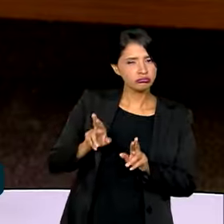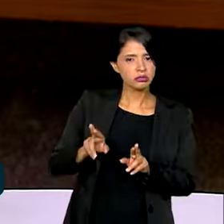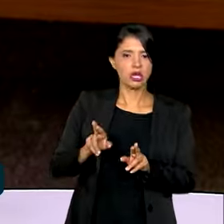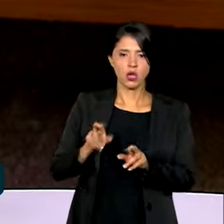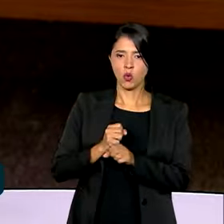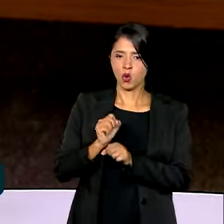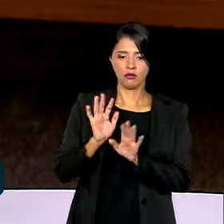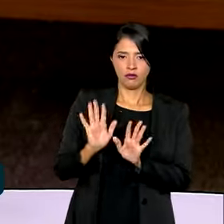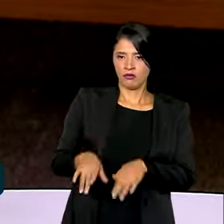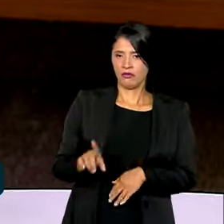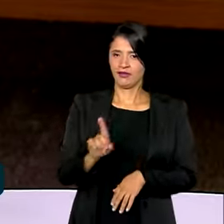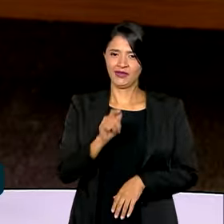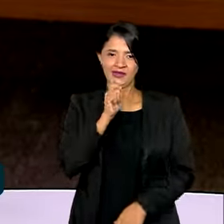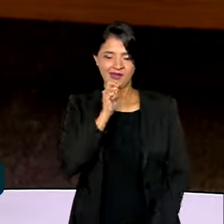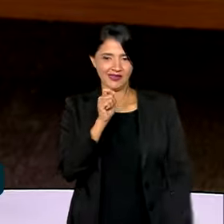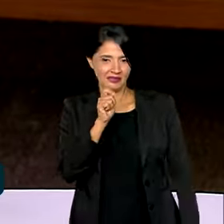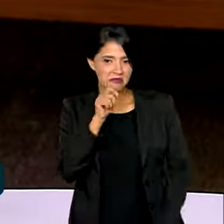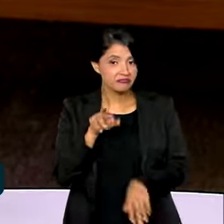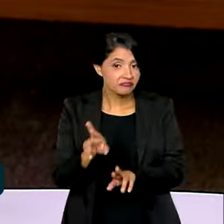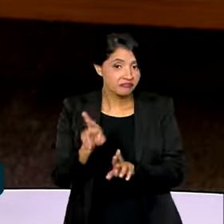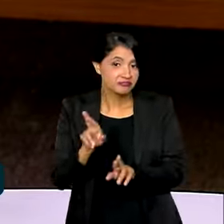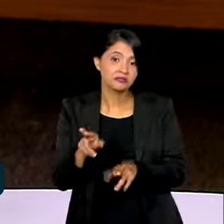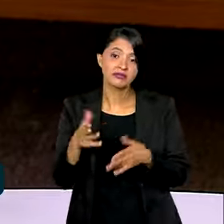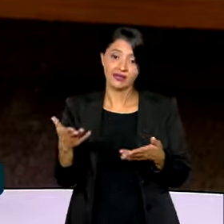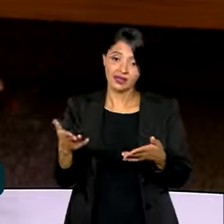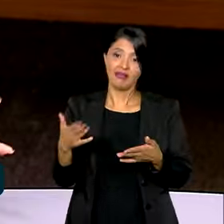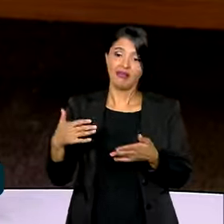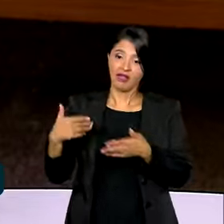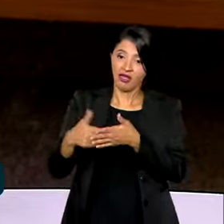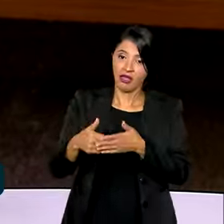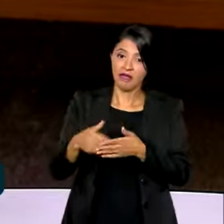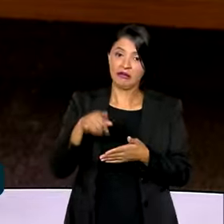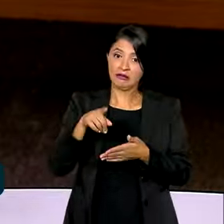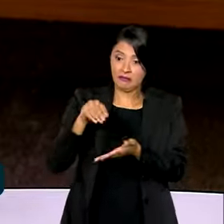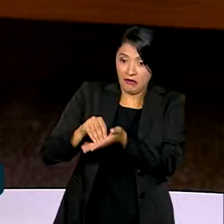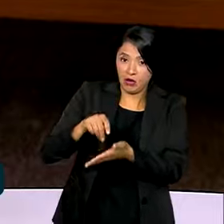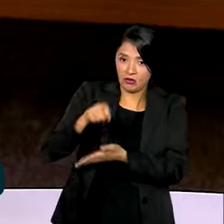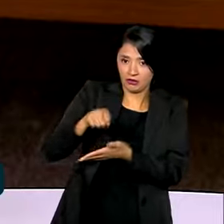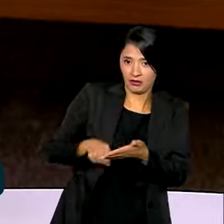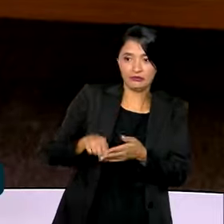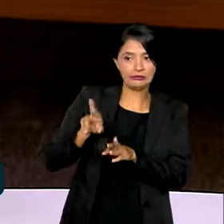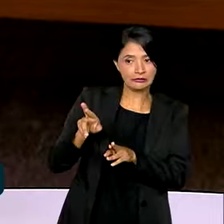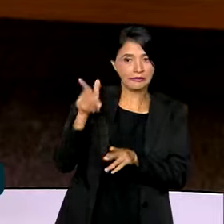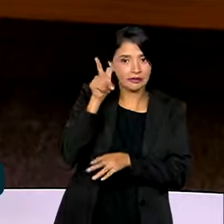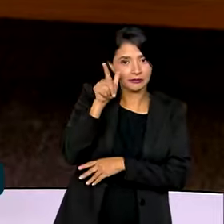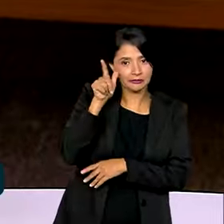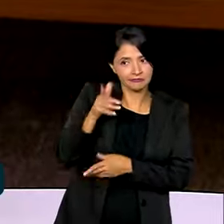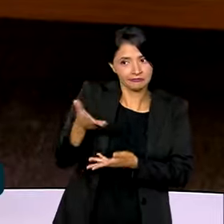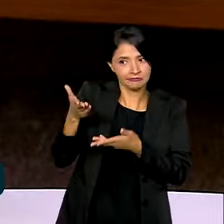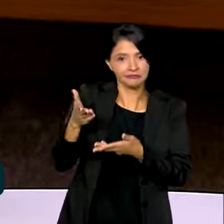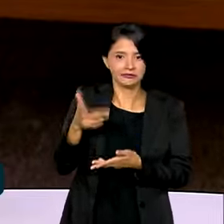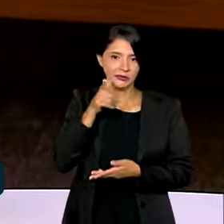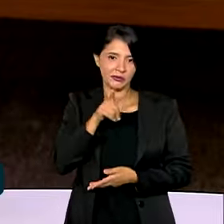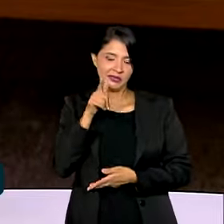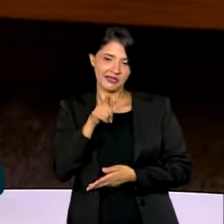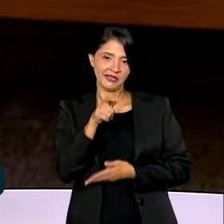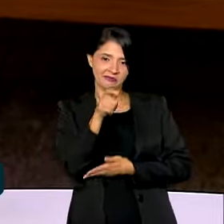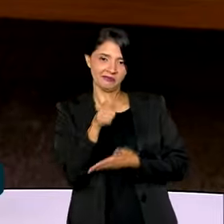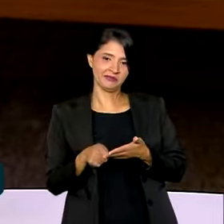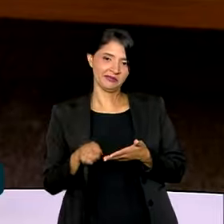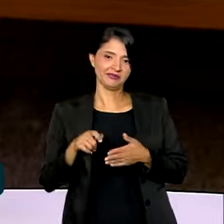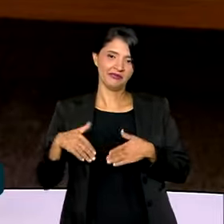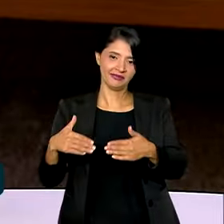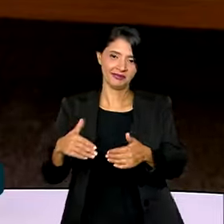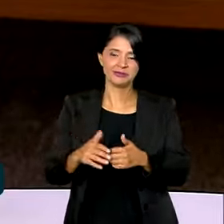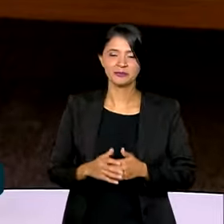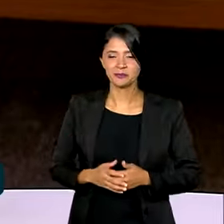não acabou. E essas que estão ainda ali para ser assinadas, vamos ver se a gente ainda consegue dar alguns